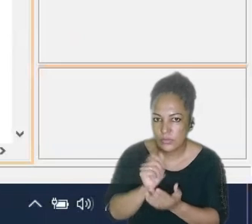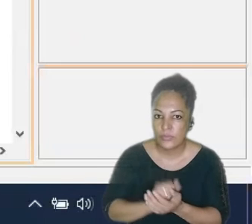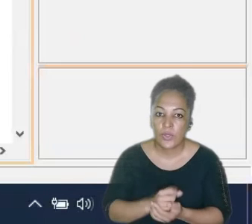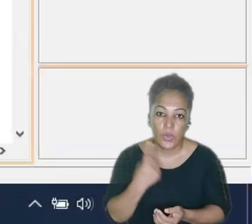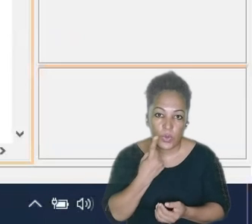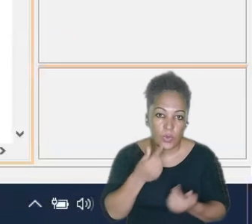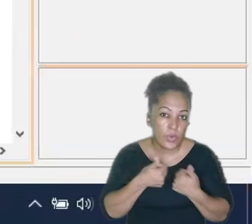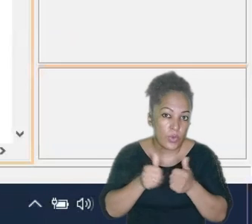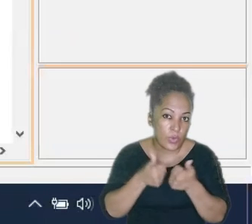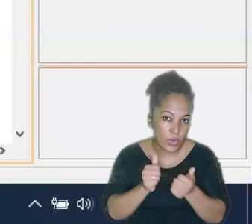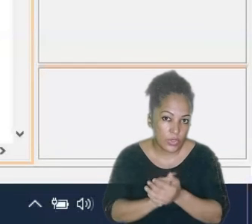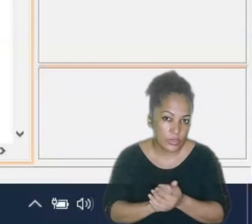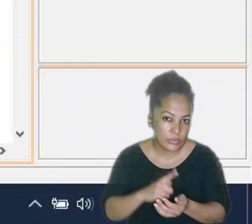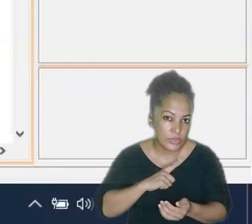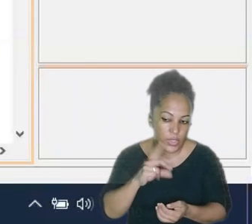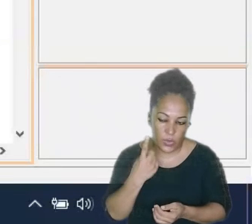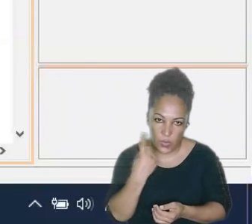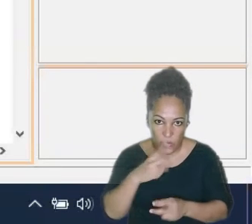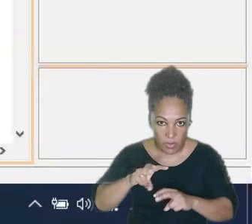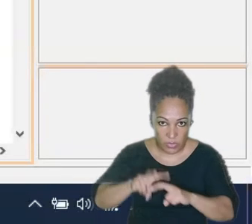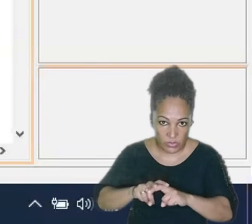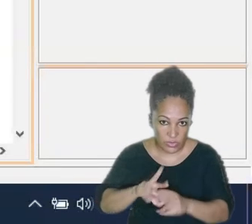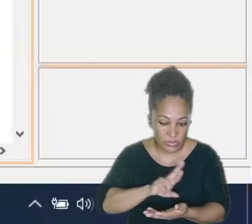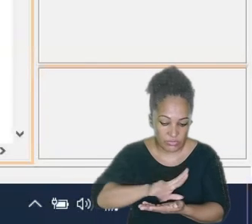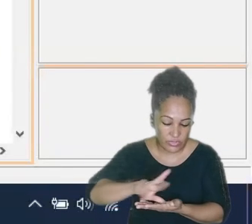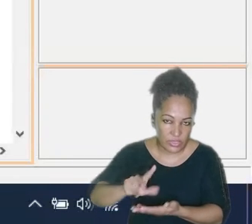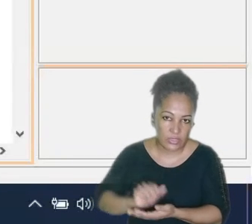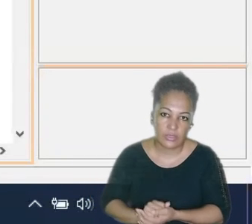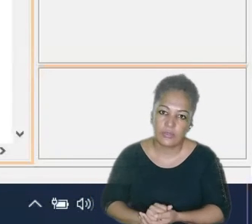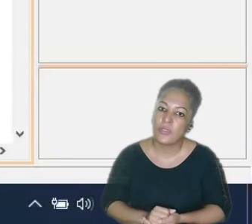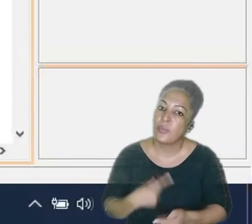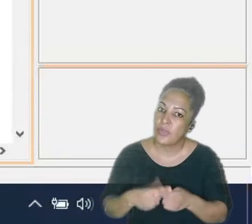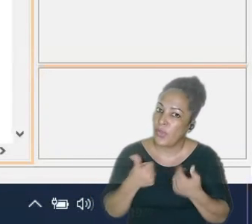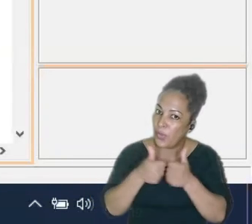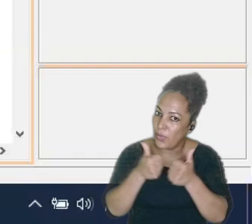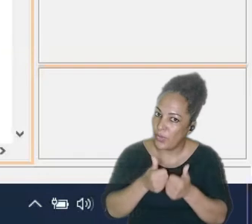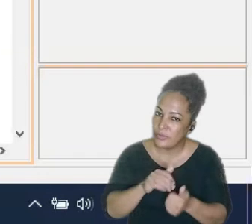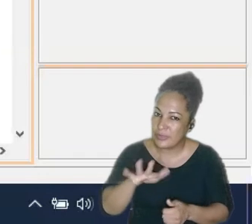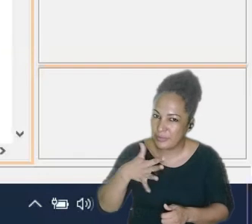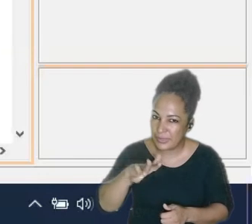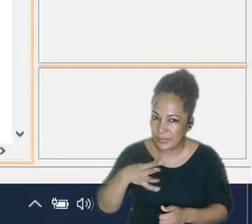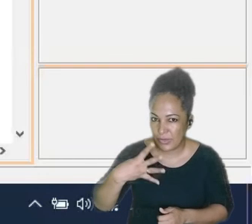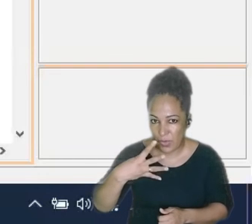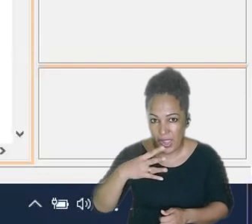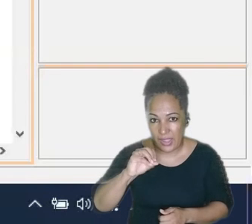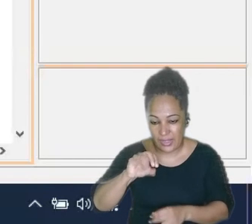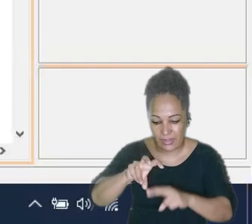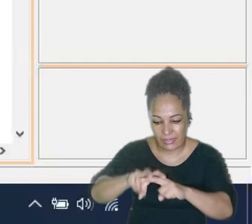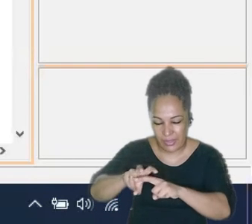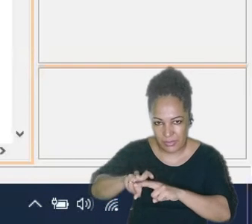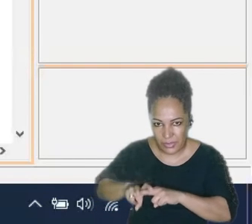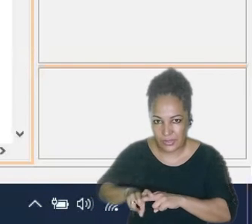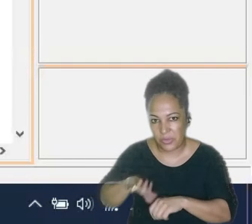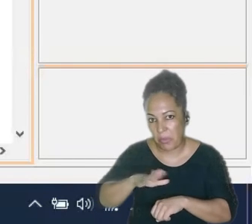Não. Um ônibus está relacionado a uma poltrona ou várias? Várias, né, gente? Um ônibus possui pelo menos